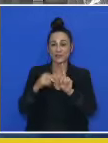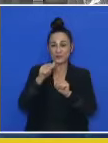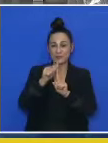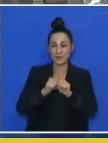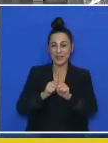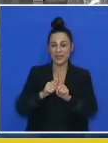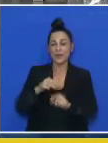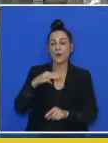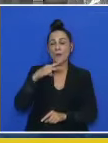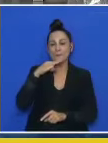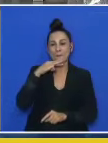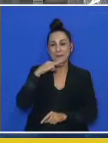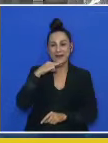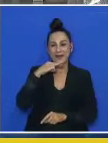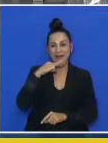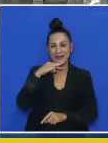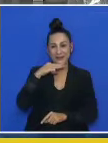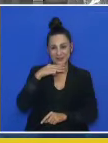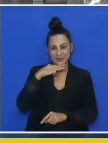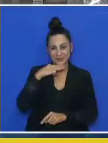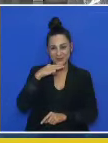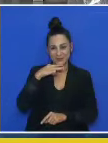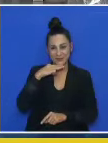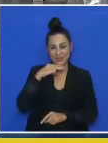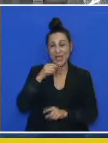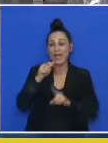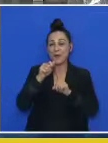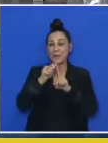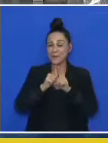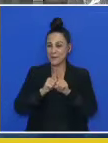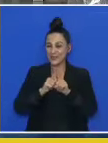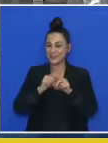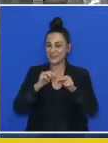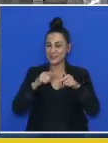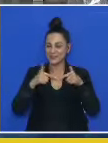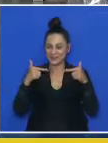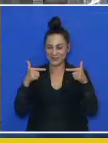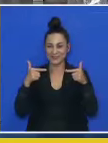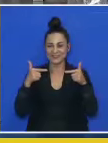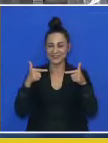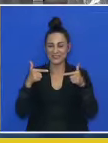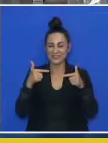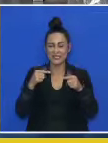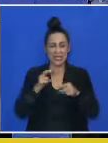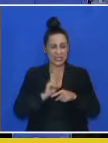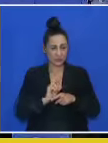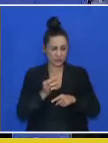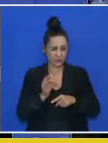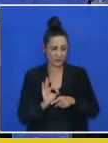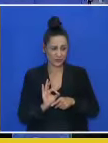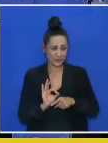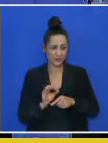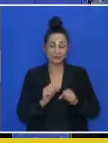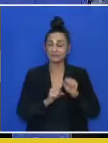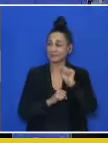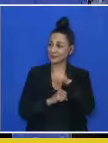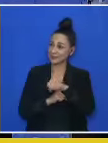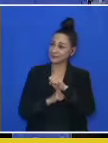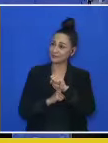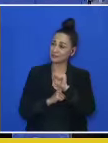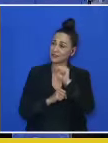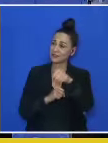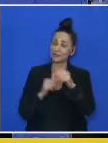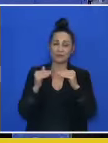correspondente é março. Março é o mês da sorte. Auditoras, confirmam? Sim,